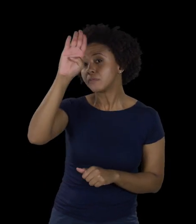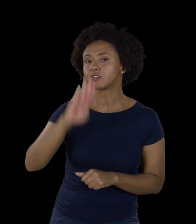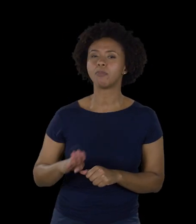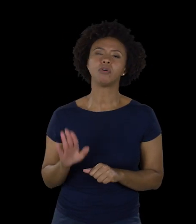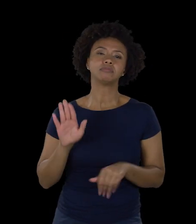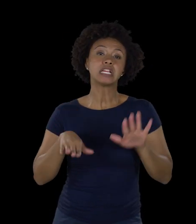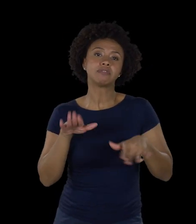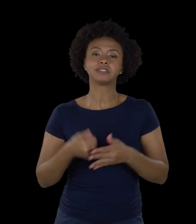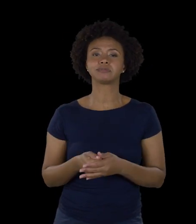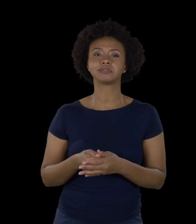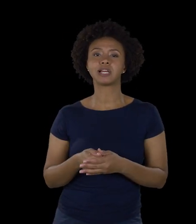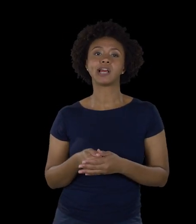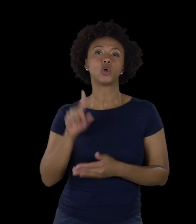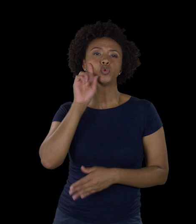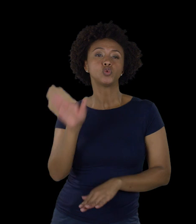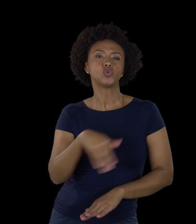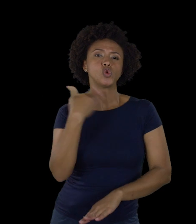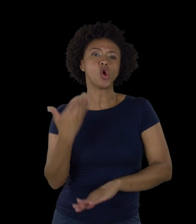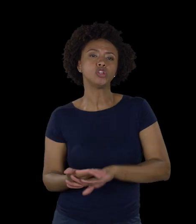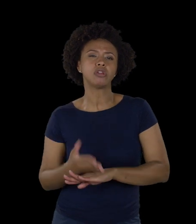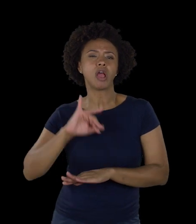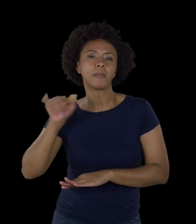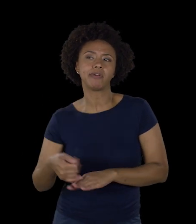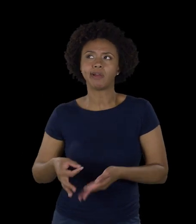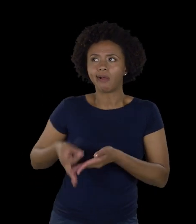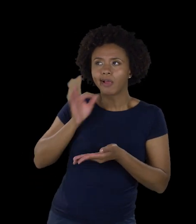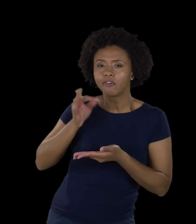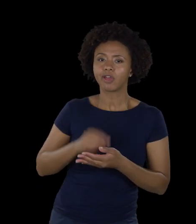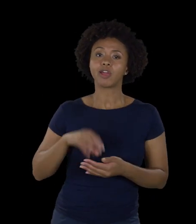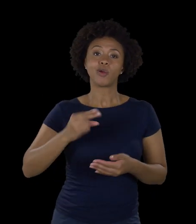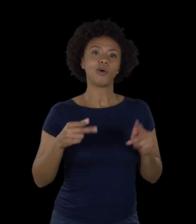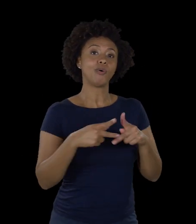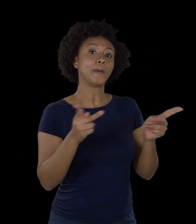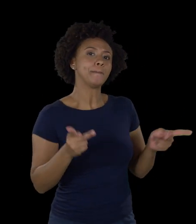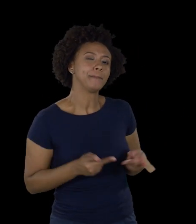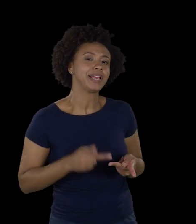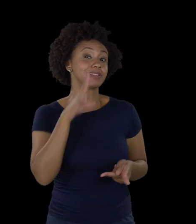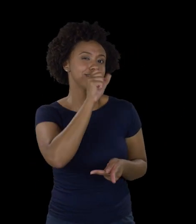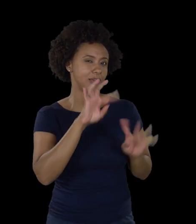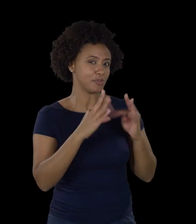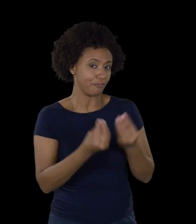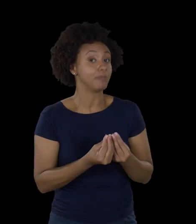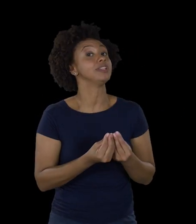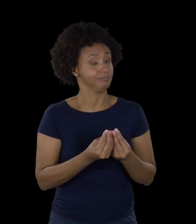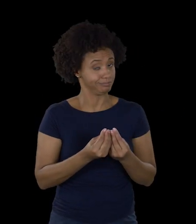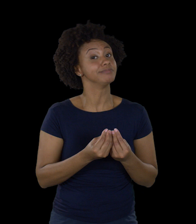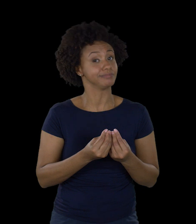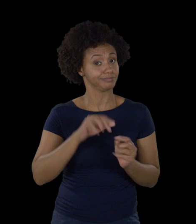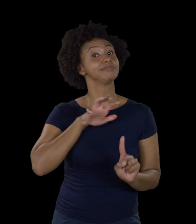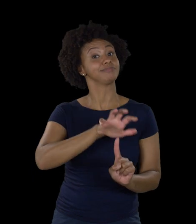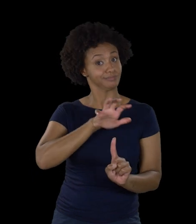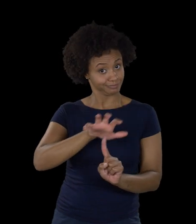e à tarde tem impacto no final do mês. A pizza que você come no sábado com a família tem um certo impacto no final do mês.